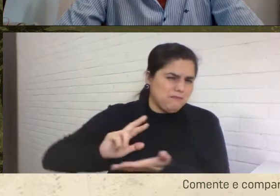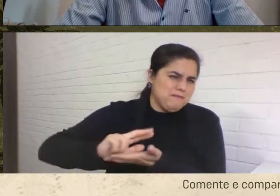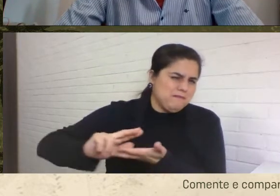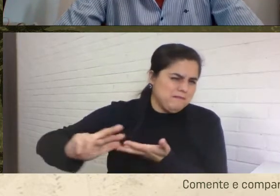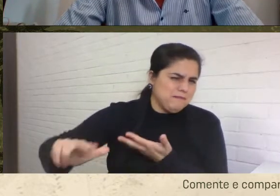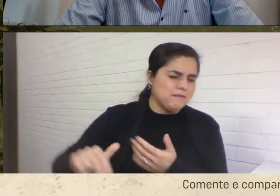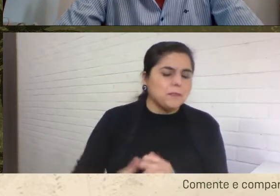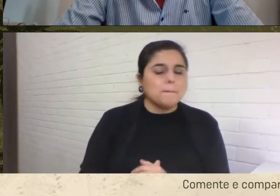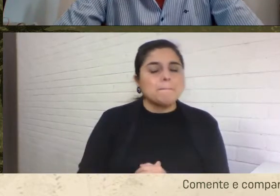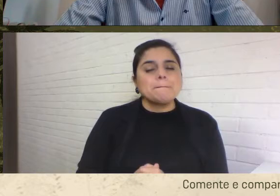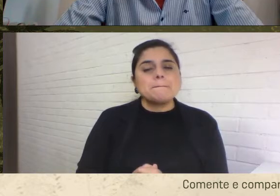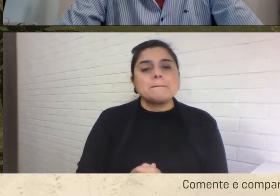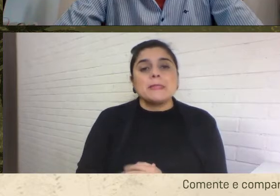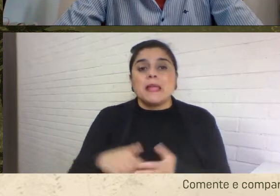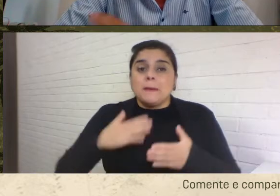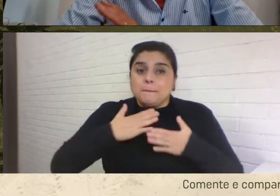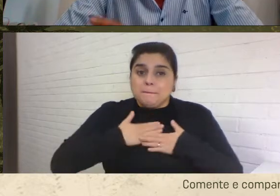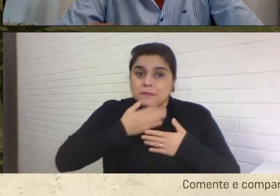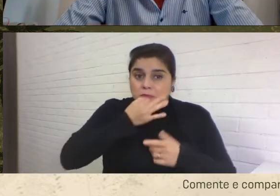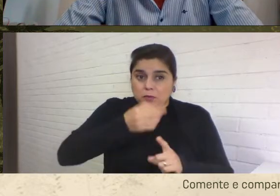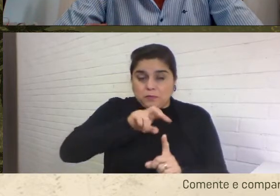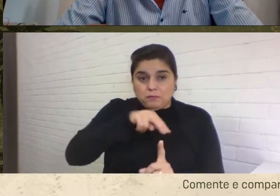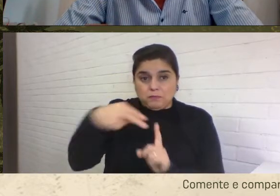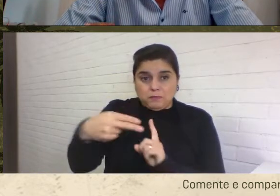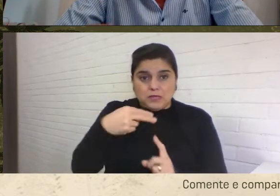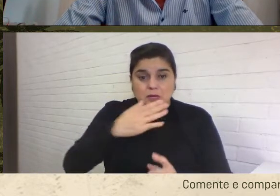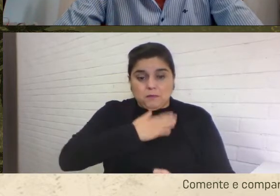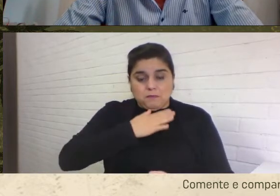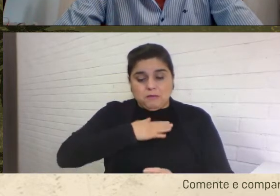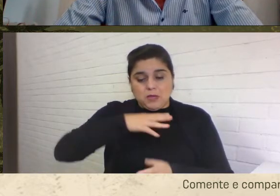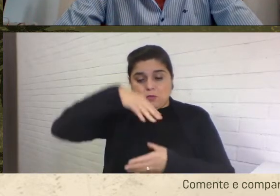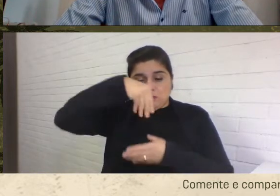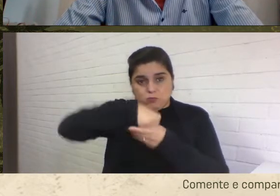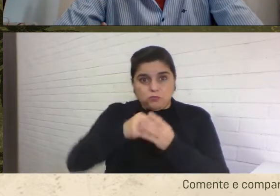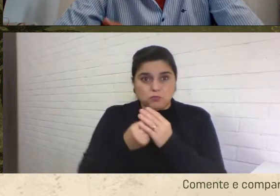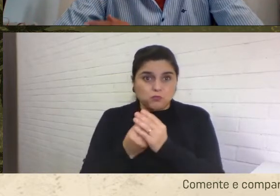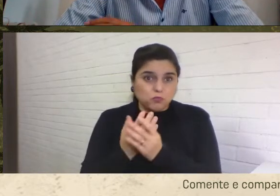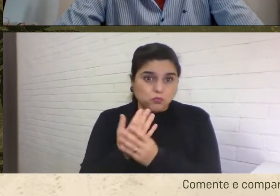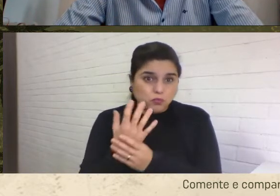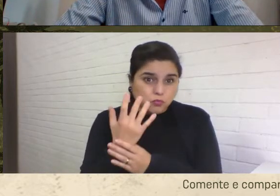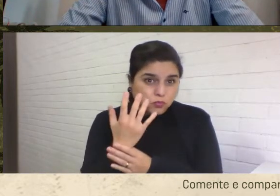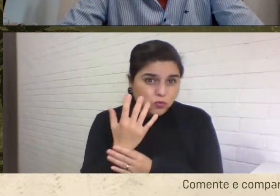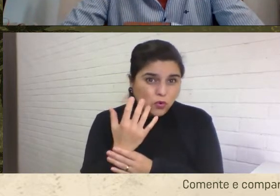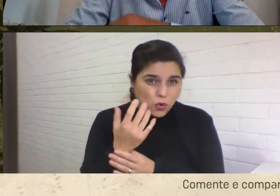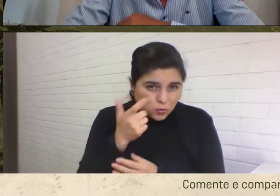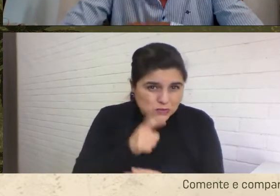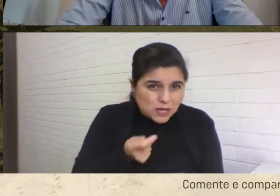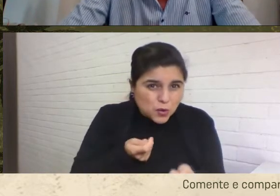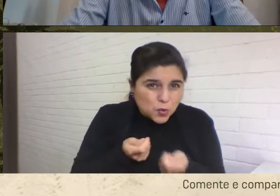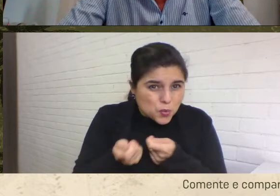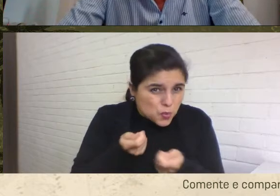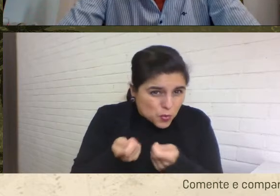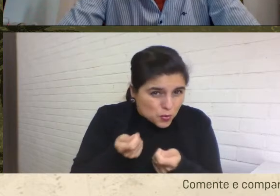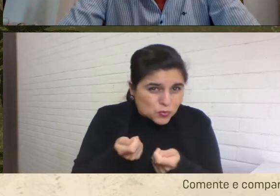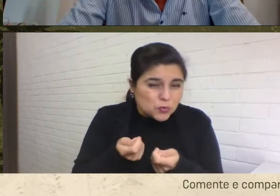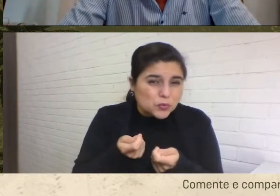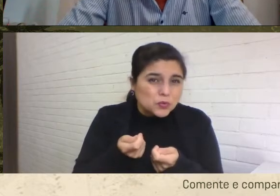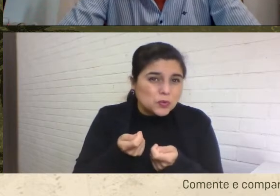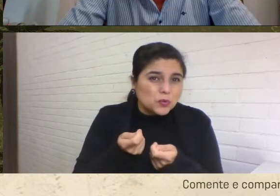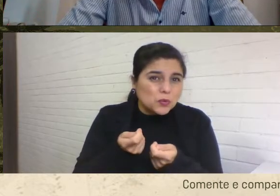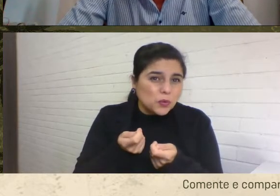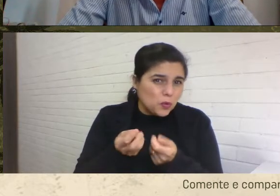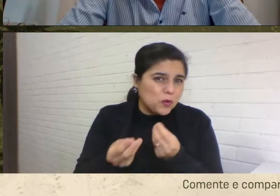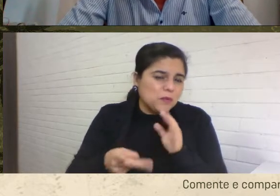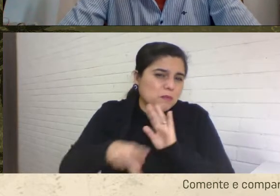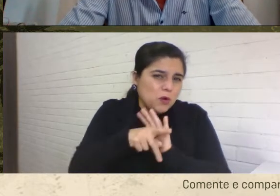E do meu ponto de vista, o autoplantio dificilmente permite um controle, enfim, com o rigor